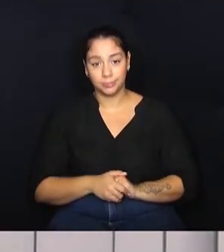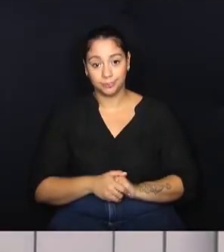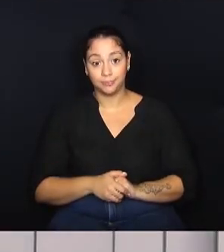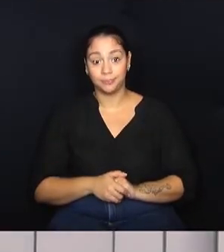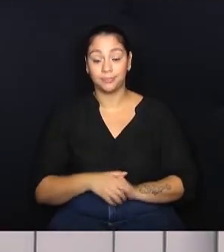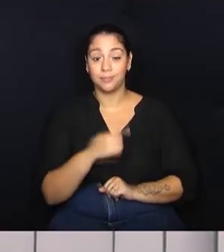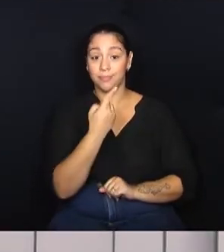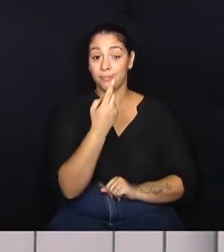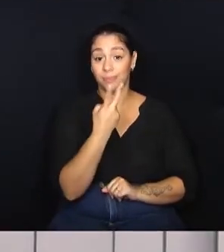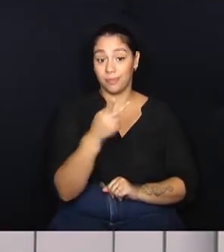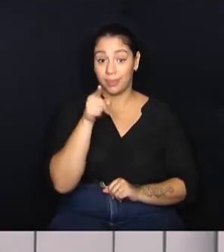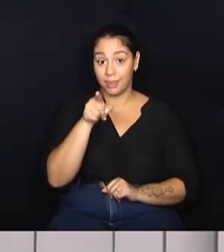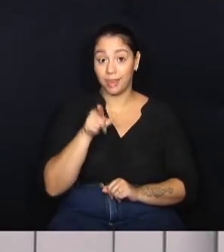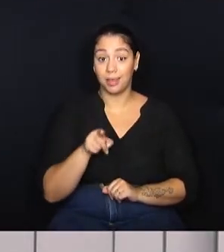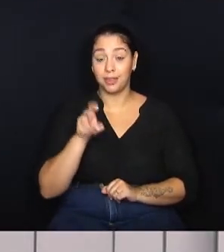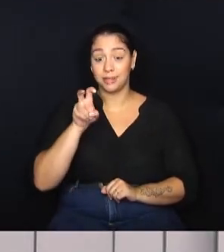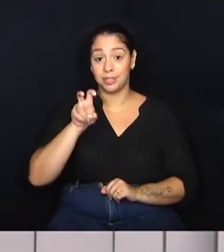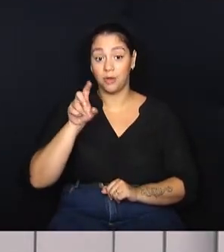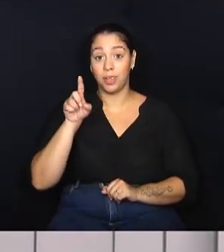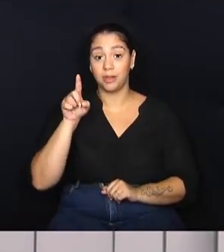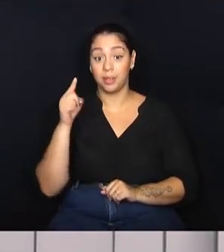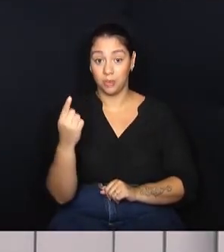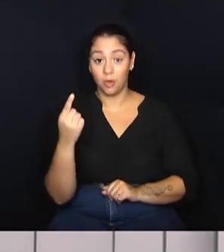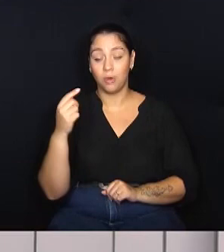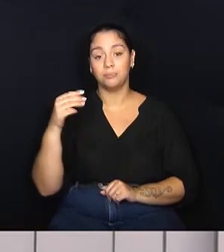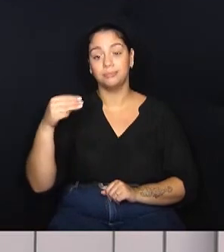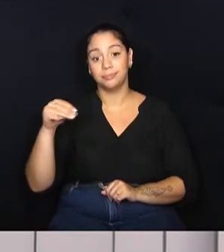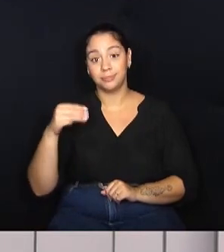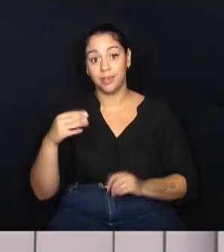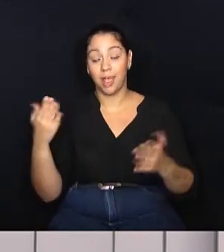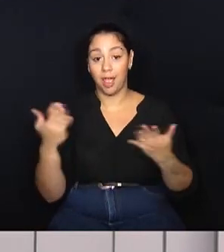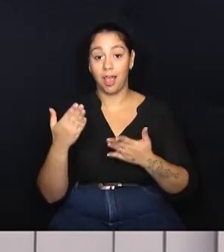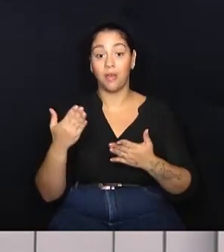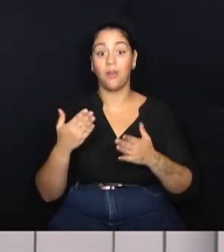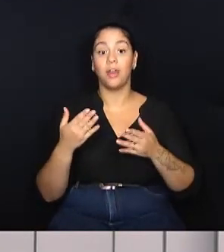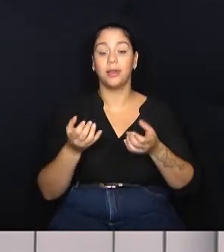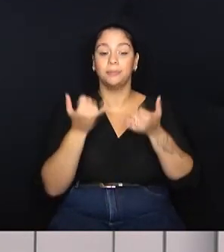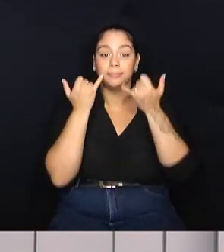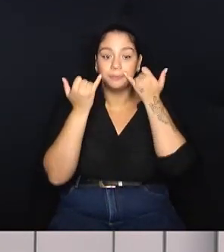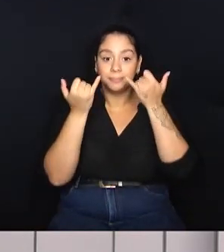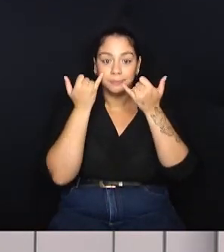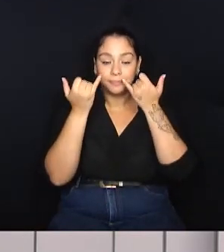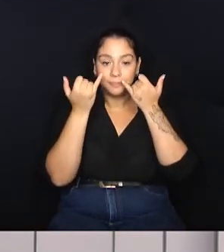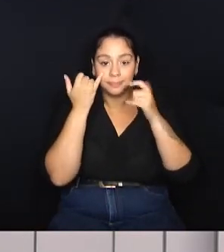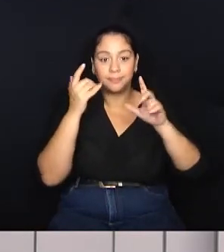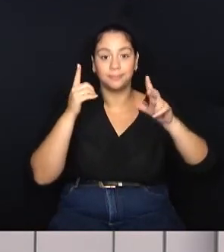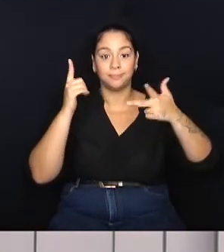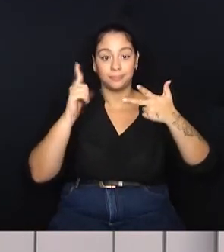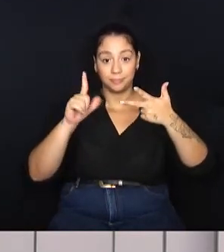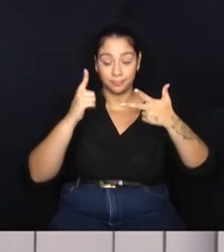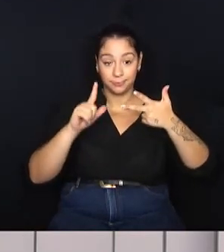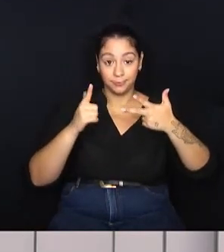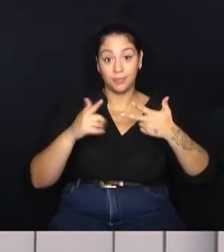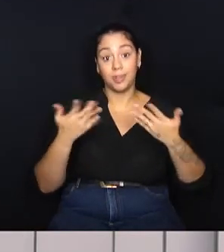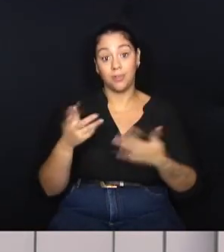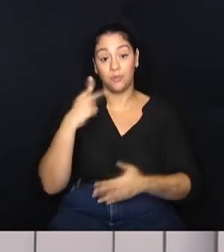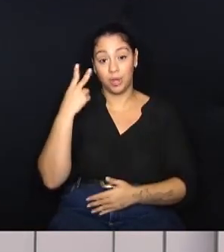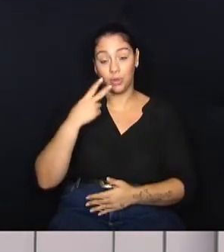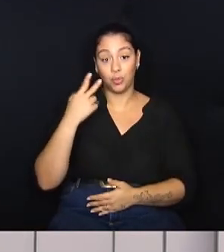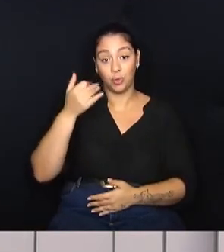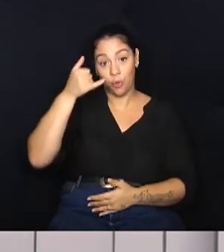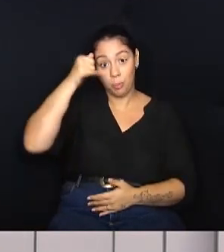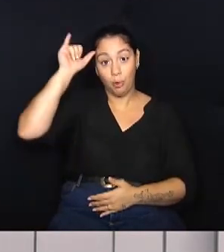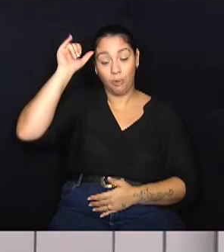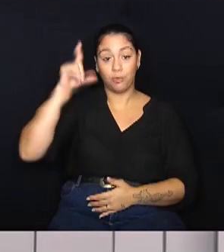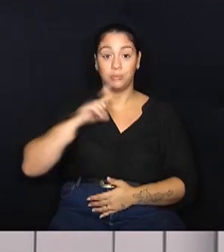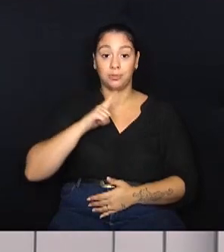Meio-dia mais 51 minutos, hora das notícias do Legislativo, e o vereador Paulo Búfalo protocolou um projeto de